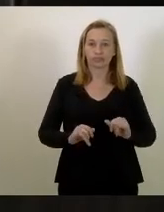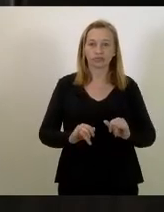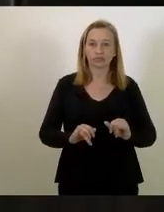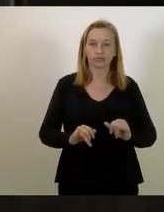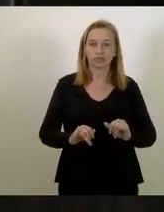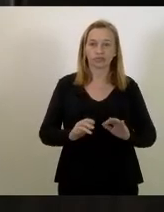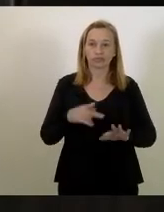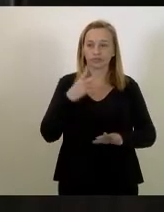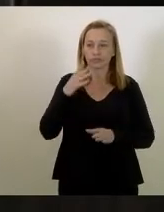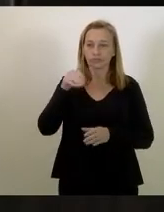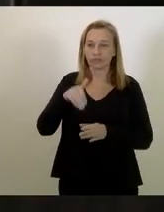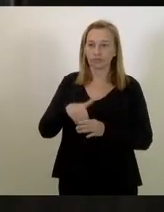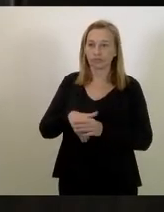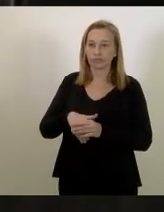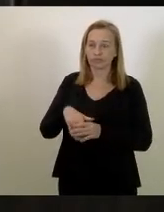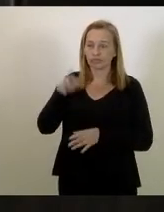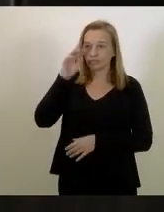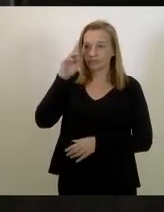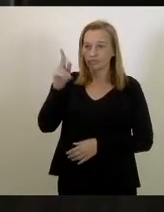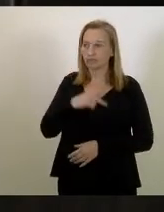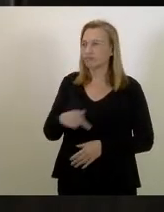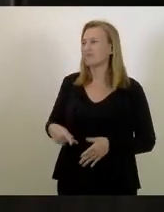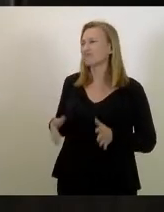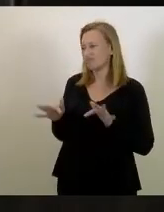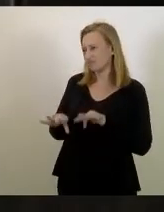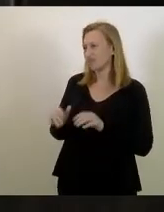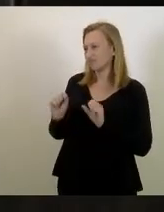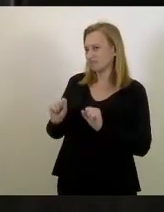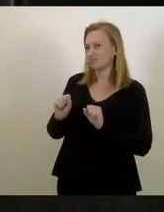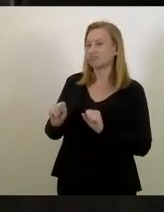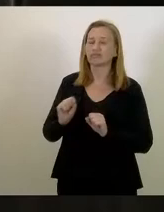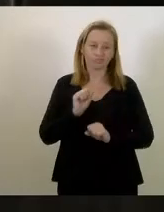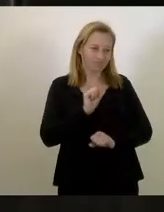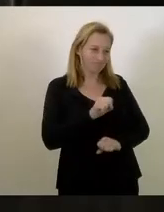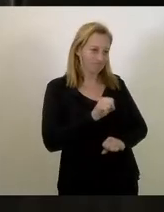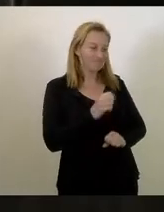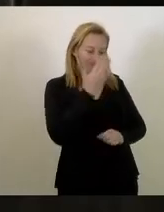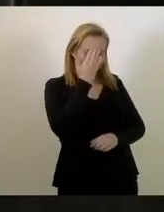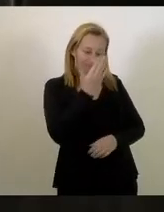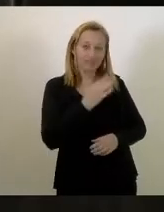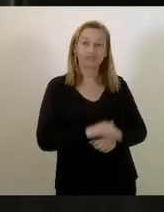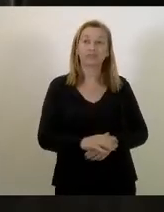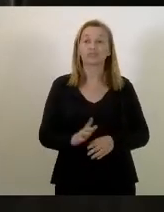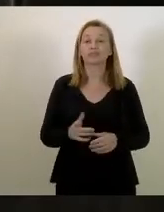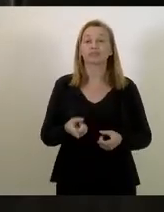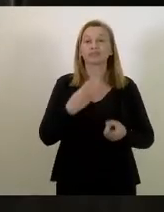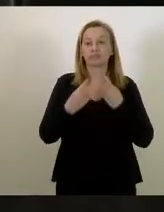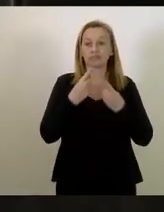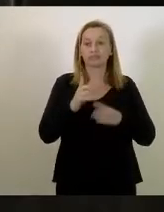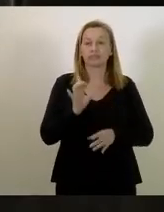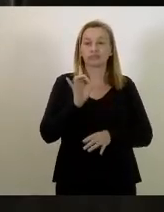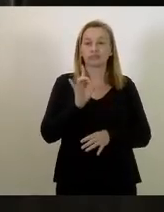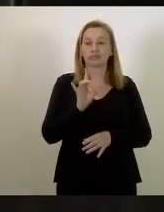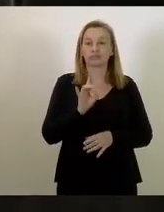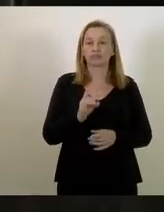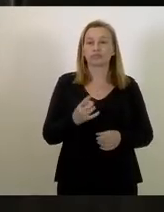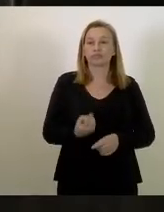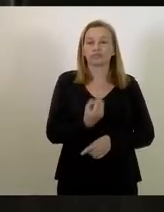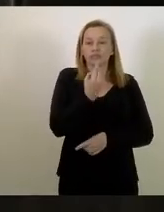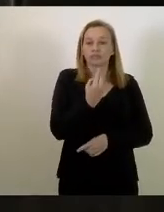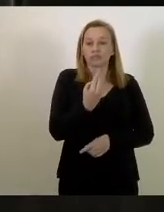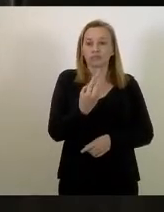declaração de voto senhora presidenta pode ser o final deputada pode sim obrigada em regime de urgência em discussão única